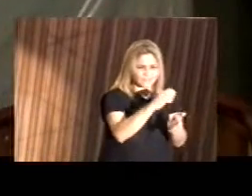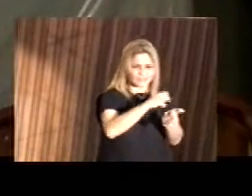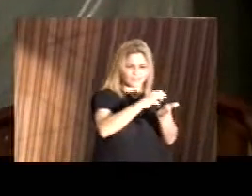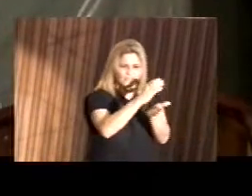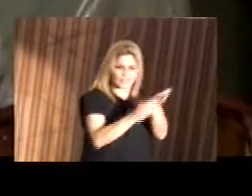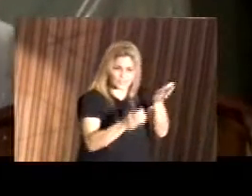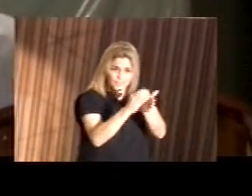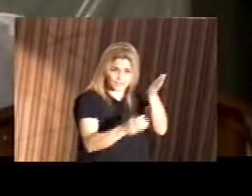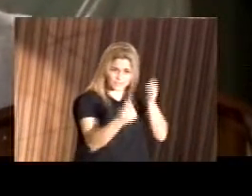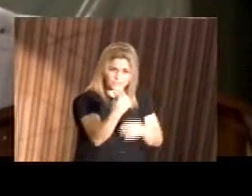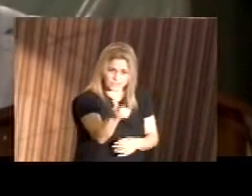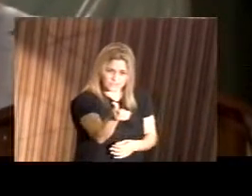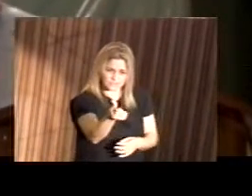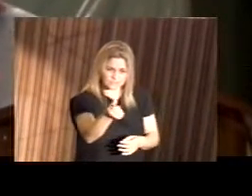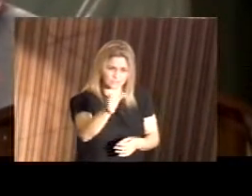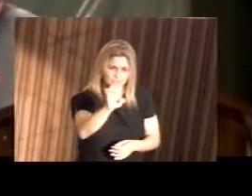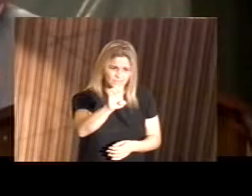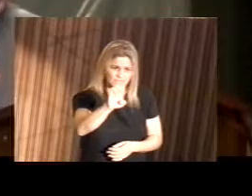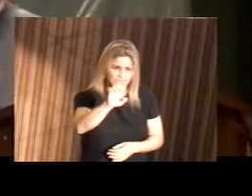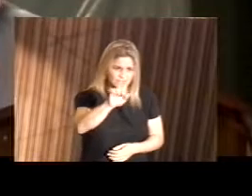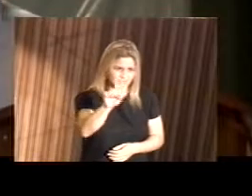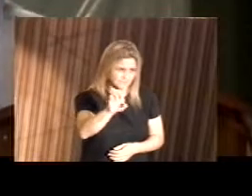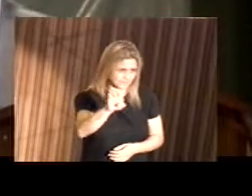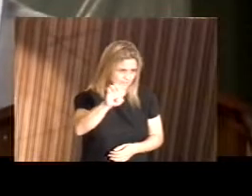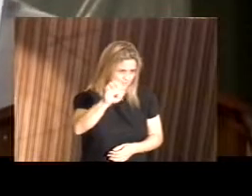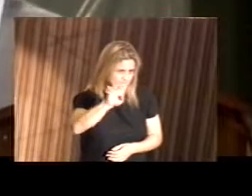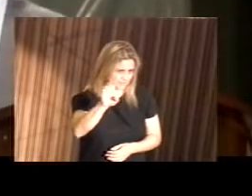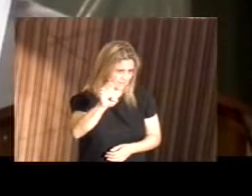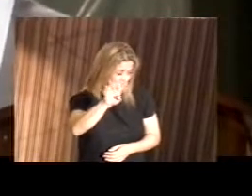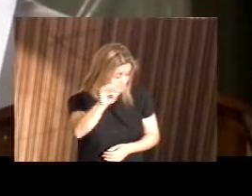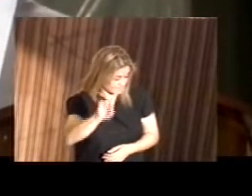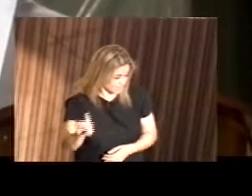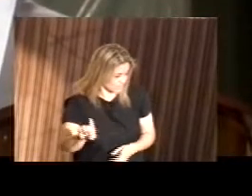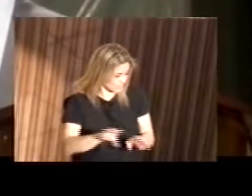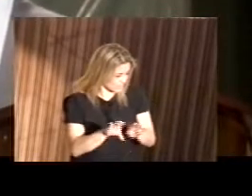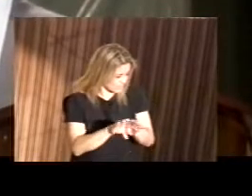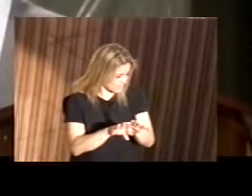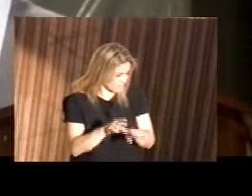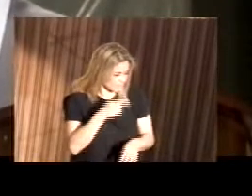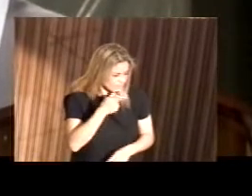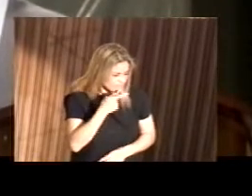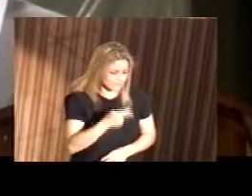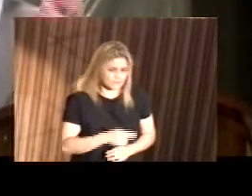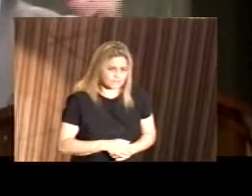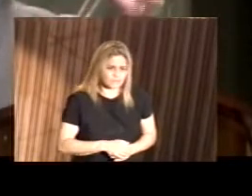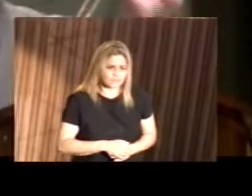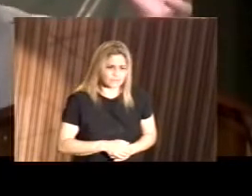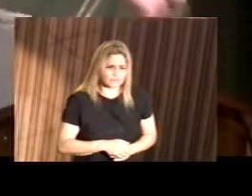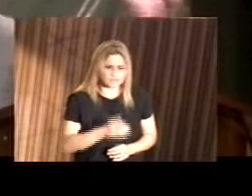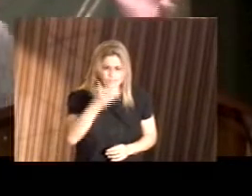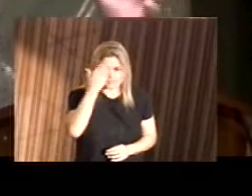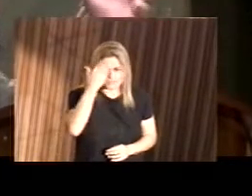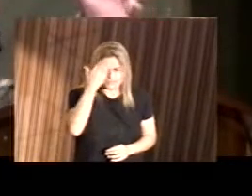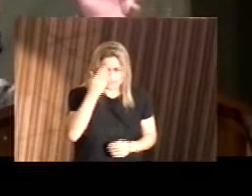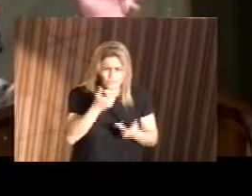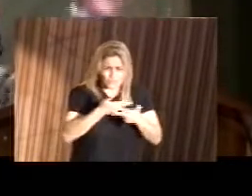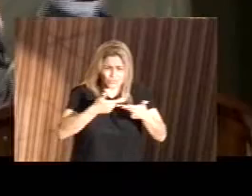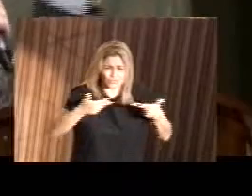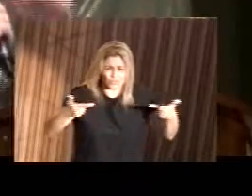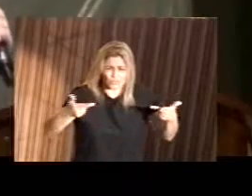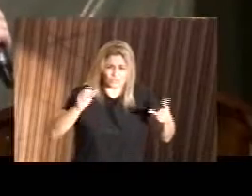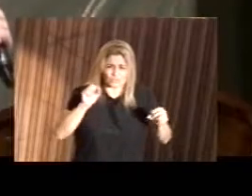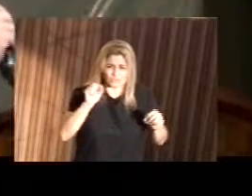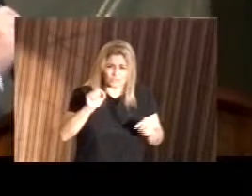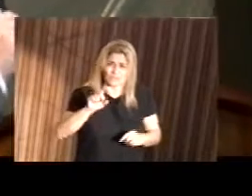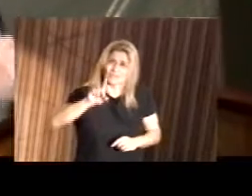16 do livro de Ezequiel, versículos 49 e 50, ele vai falar quais eram as coisas que estavam